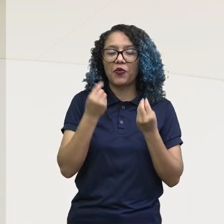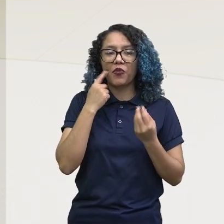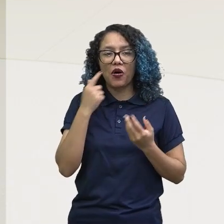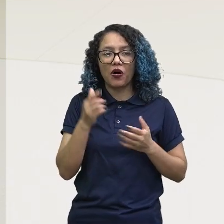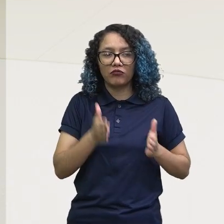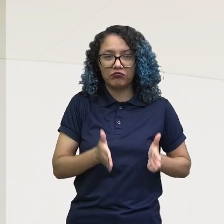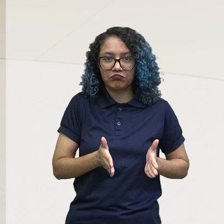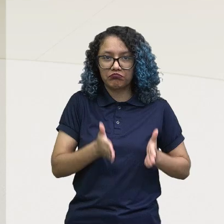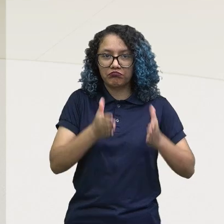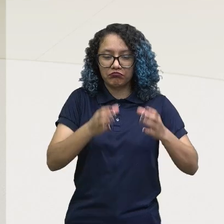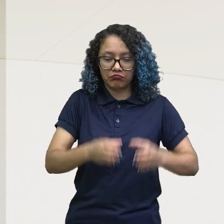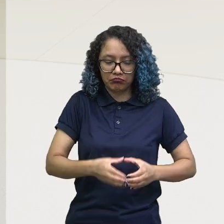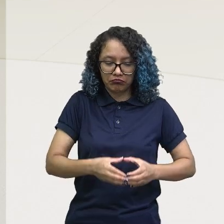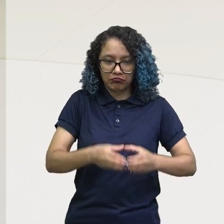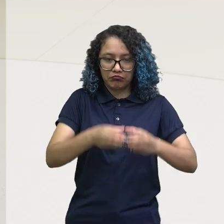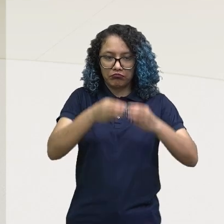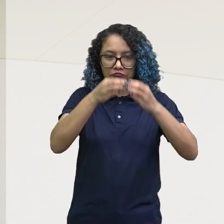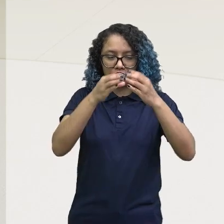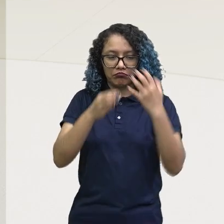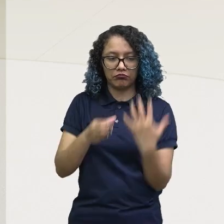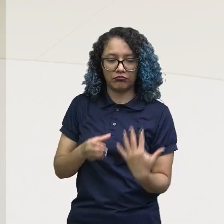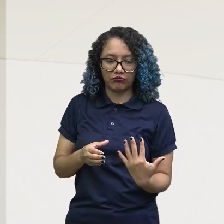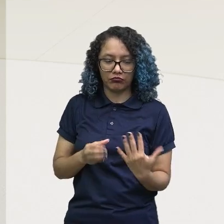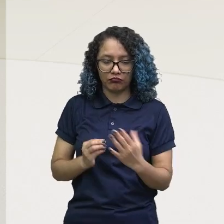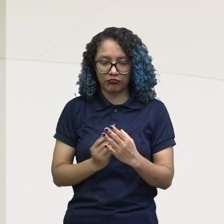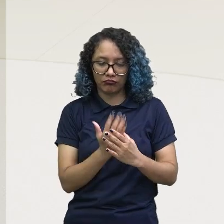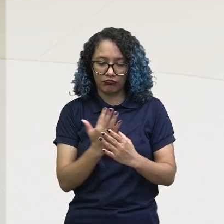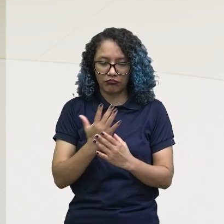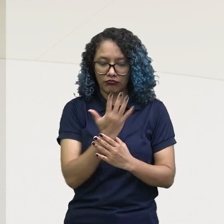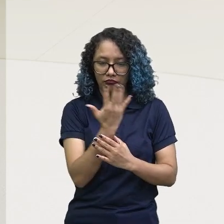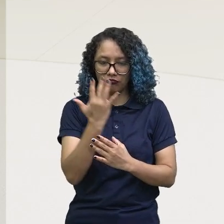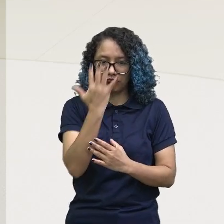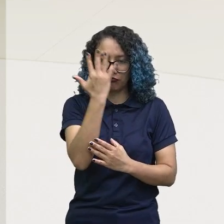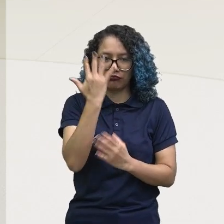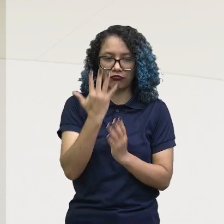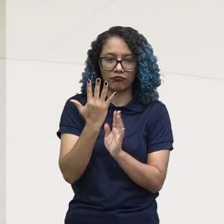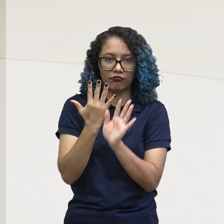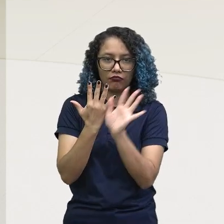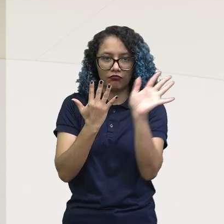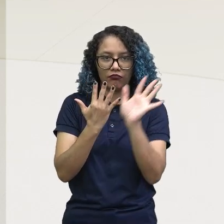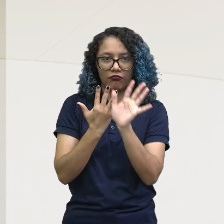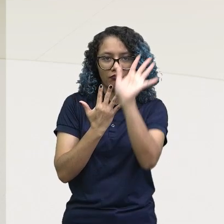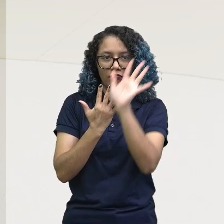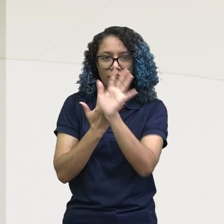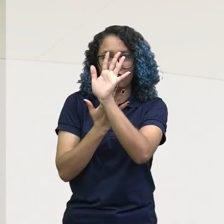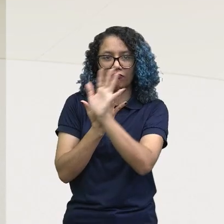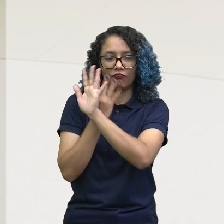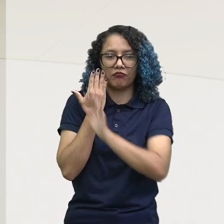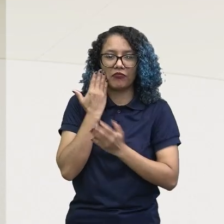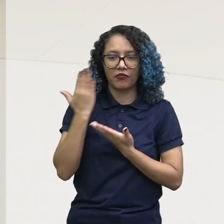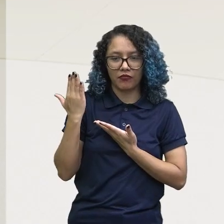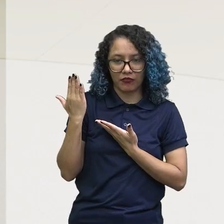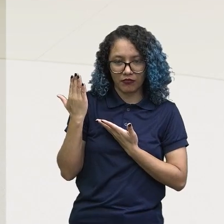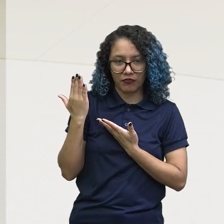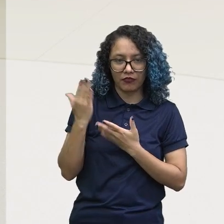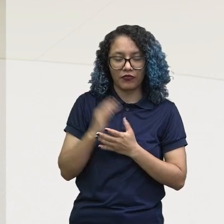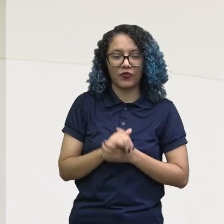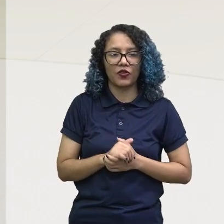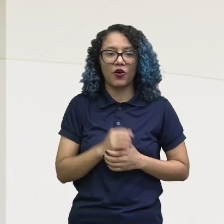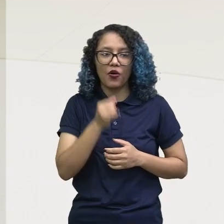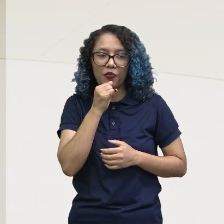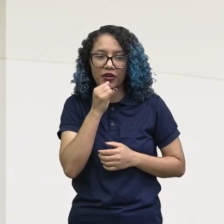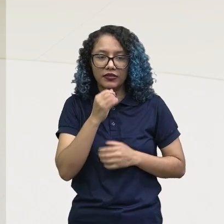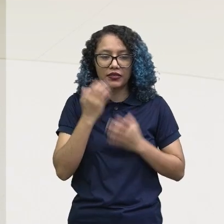e ela está crescendo e ramificando. Então olha só, as células-tronco, né? A partir dali do momento desse desenvolvimento, do zigoto,